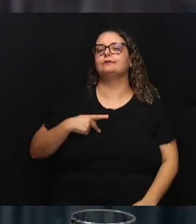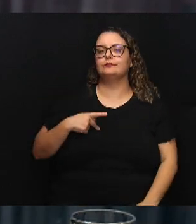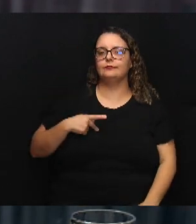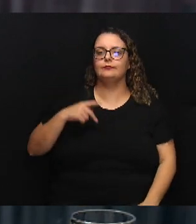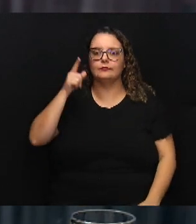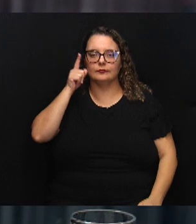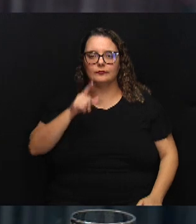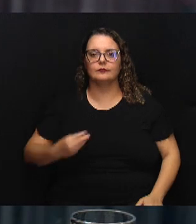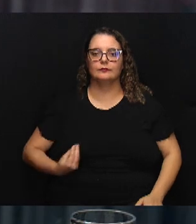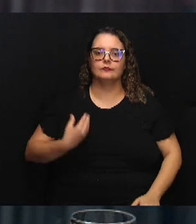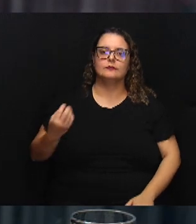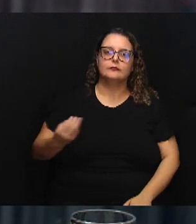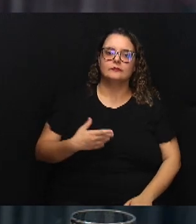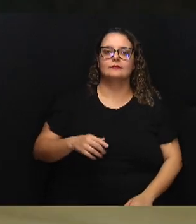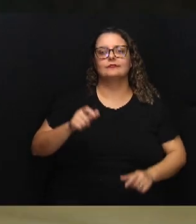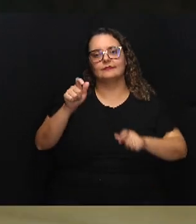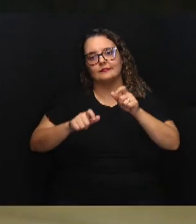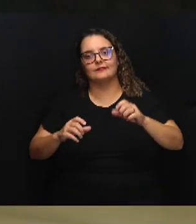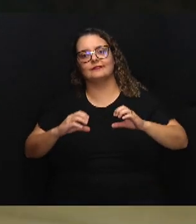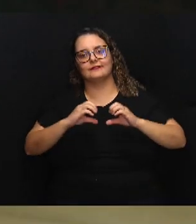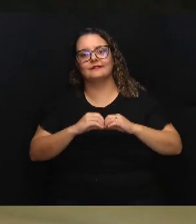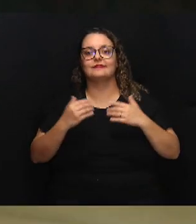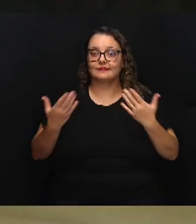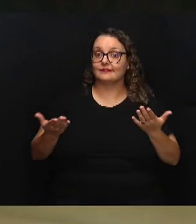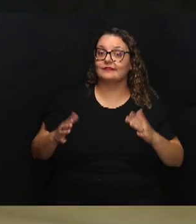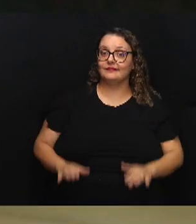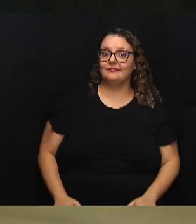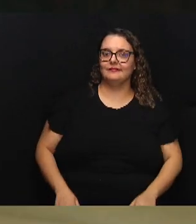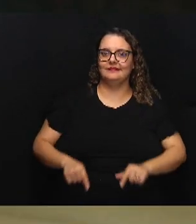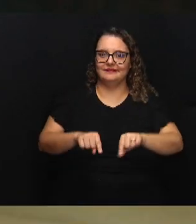conseguir viver o novo com quem você ama. E o